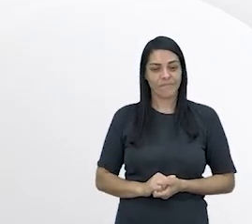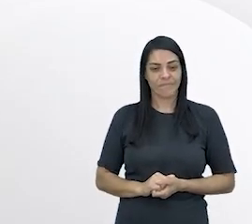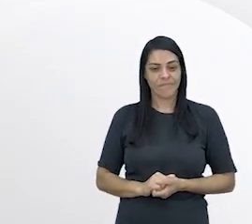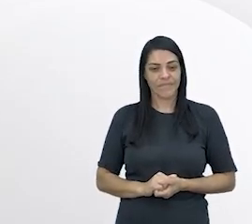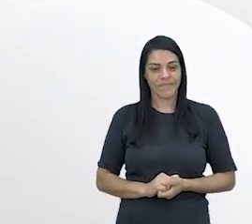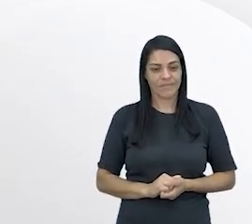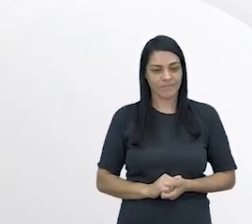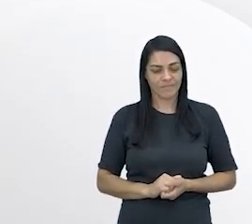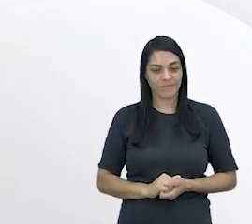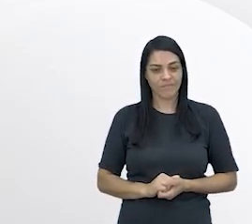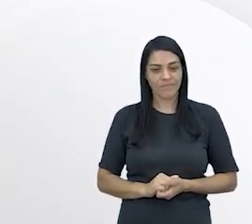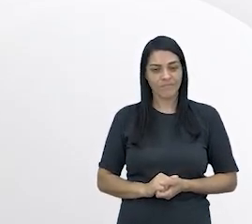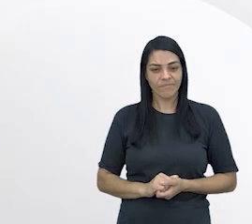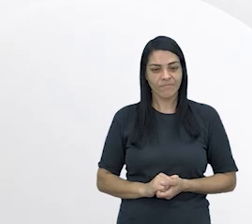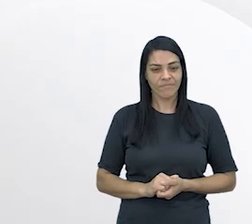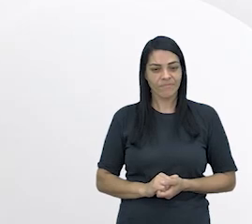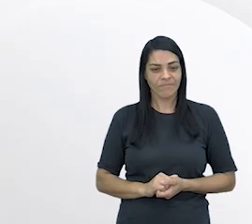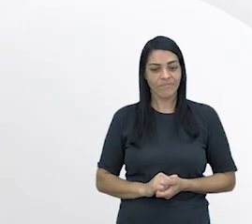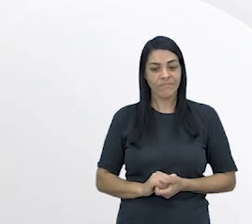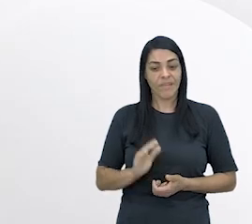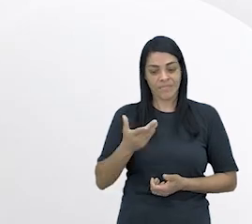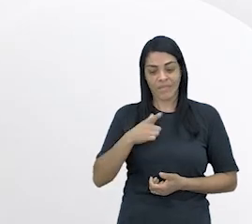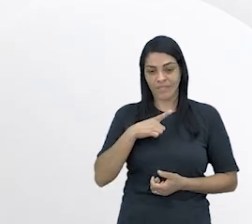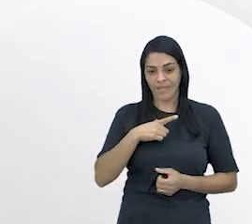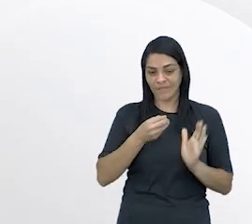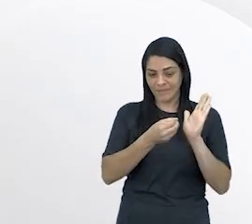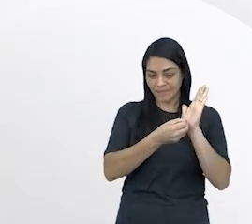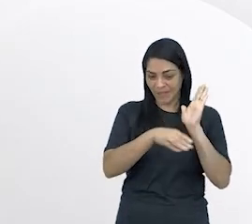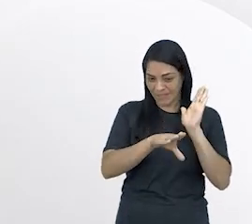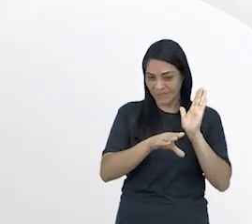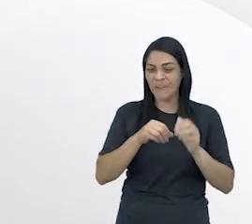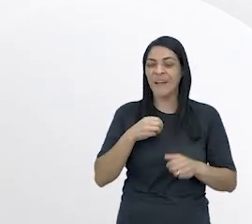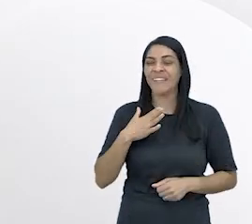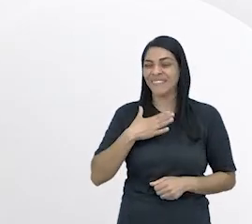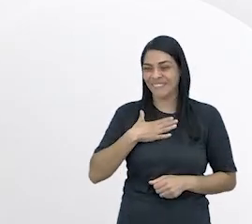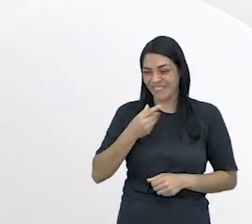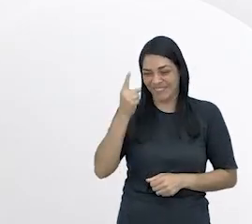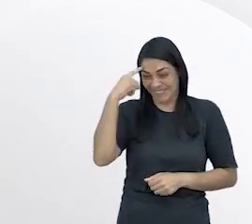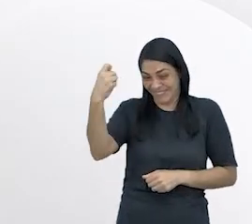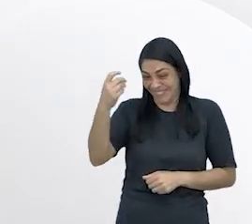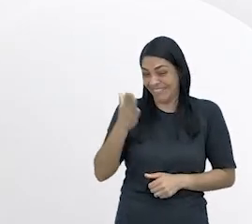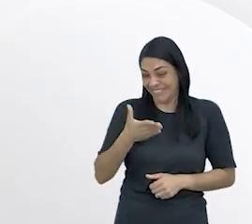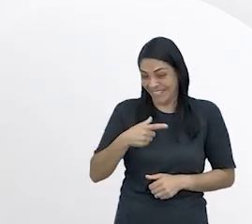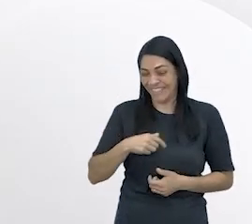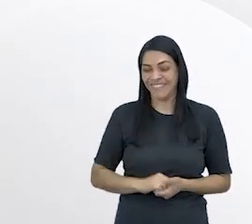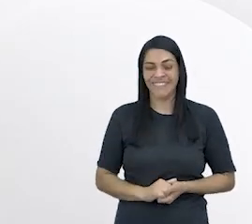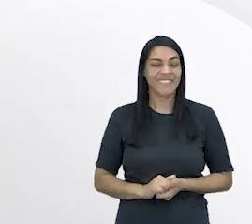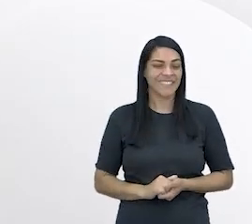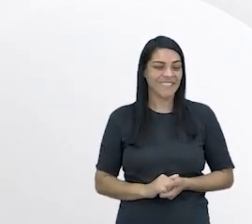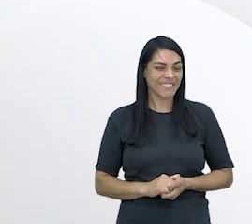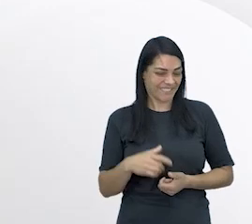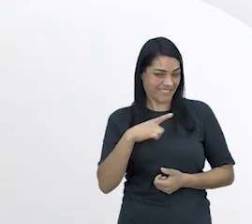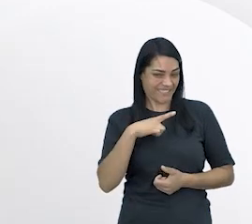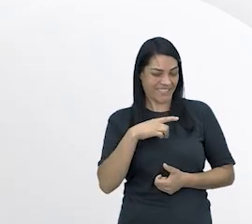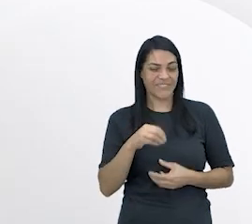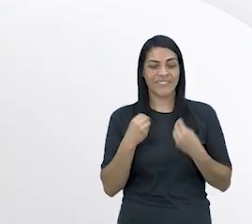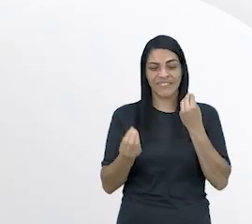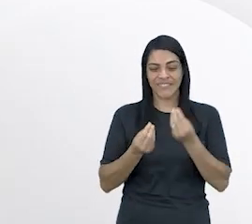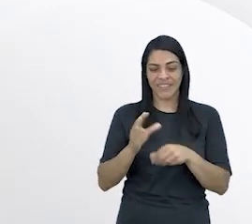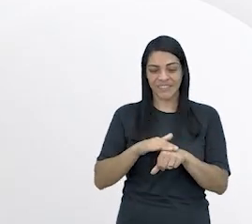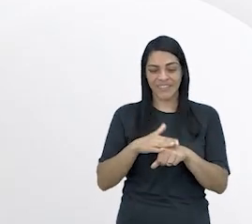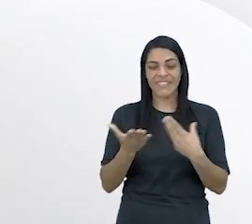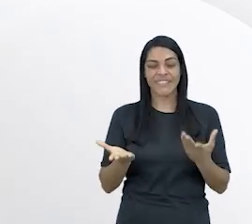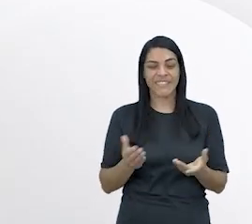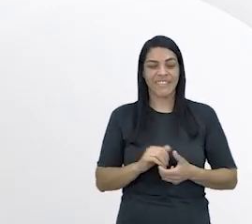Colocaram... Já entregaram, já deram spoiler aqui da minha ideia. Tá vendo? De como adaptar, que dá pra, né, fazer...